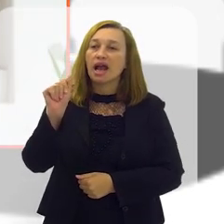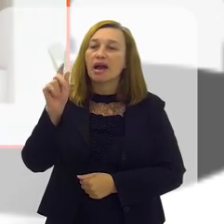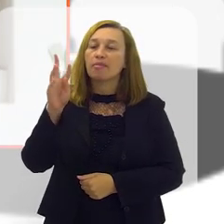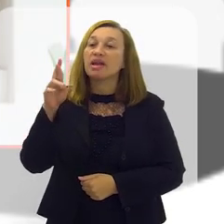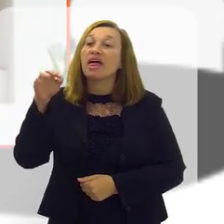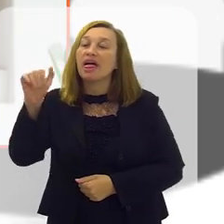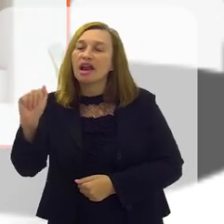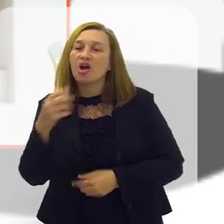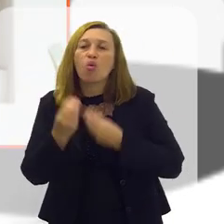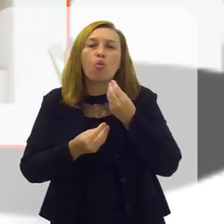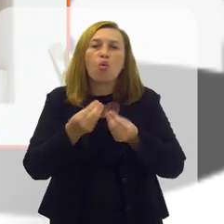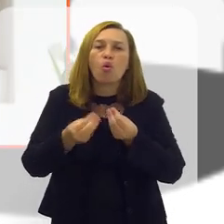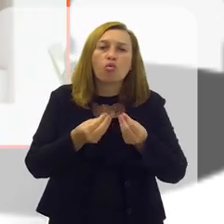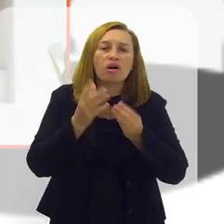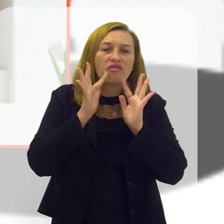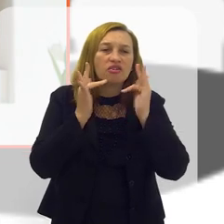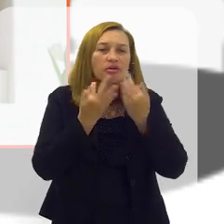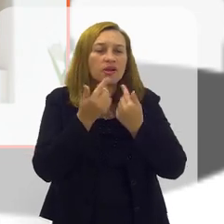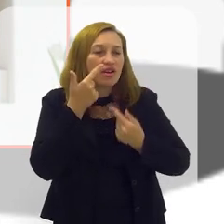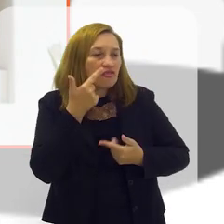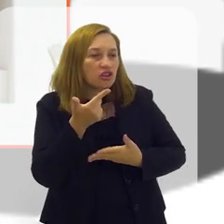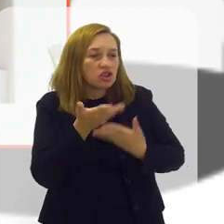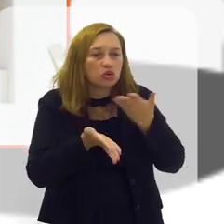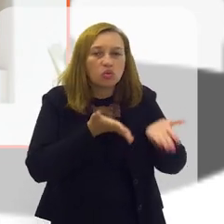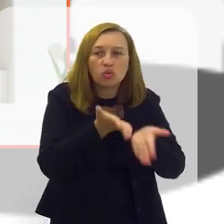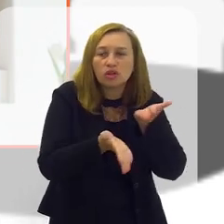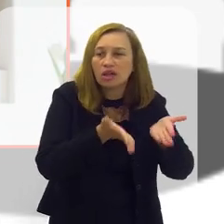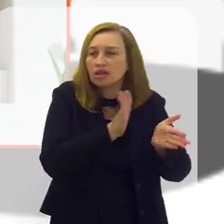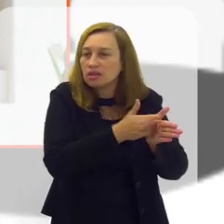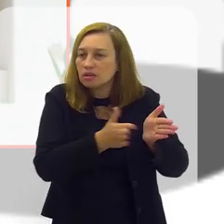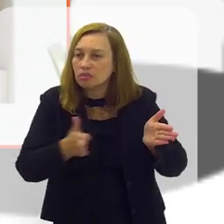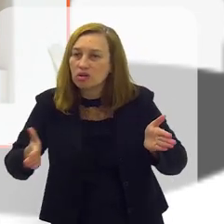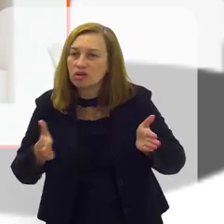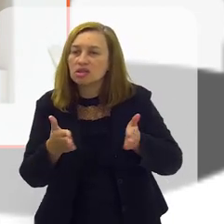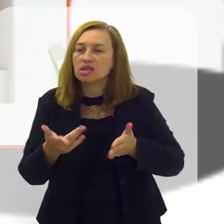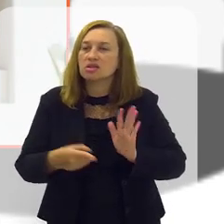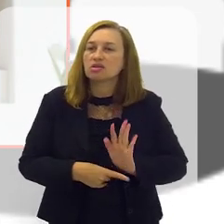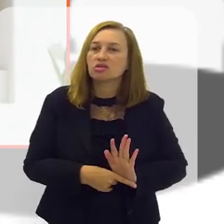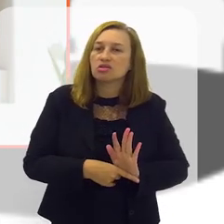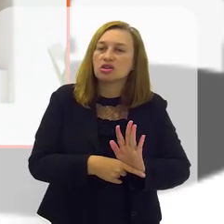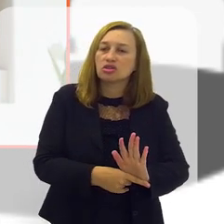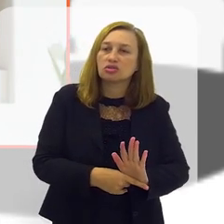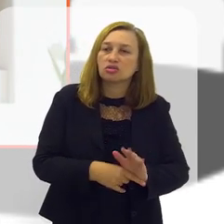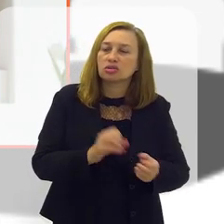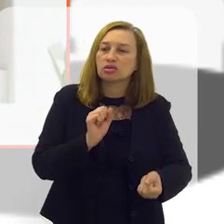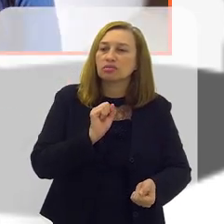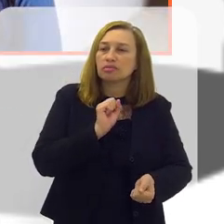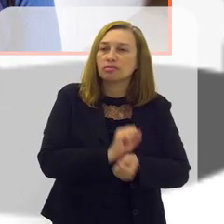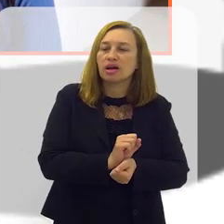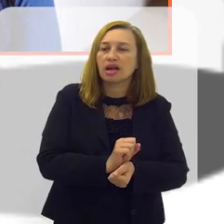Gabriela? Como a família do alcoólico é vista e é tratada durante esse processo de recuperação pelo AA?